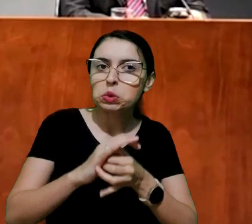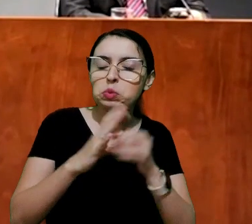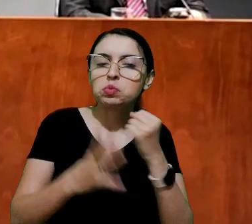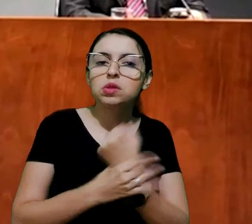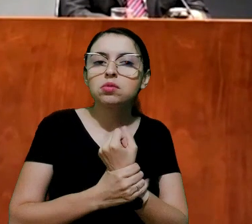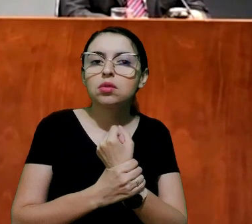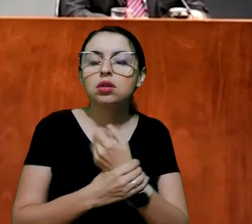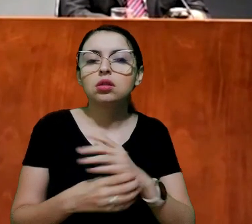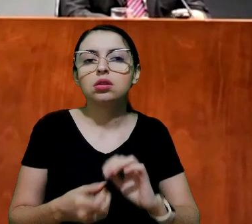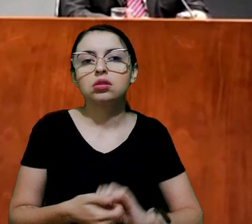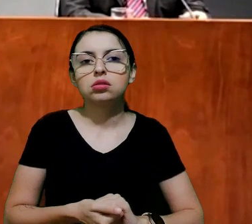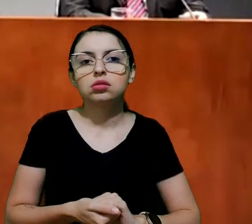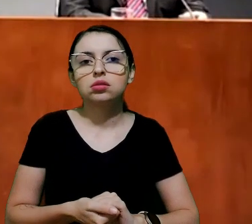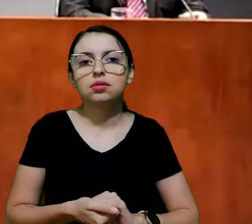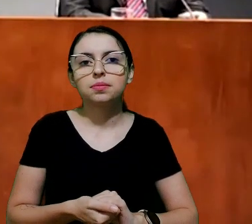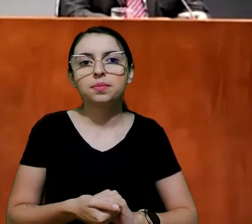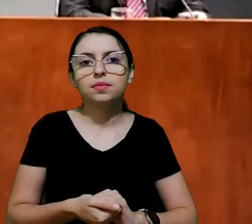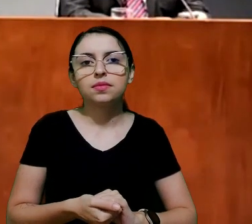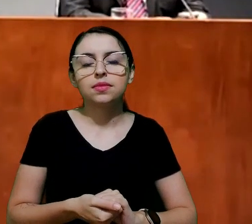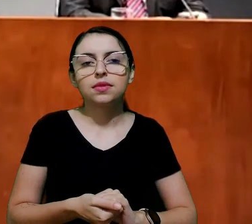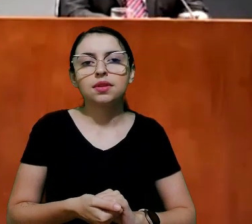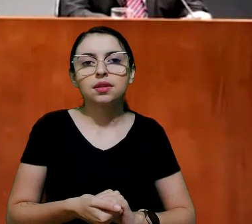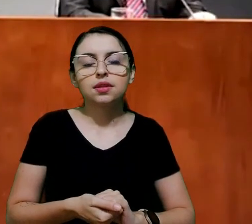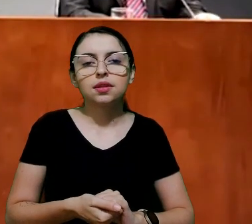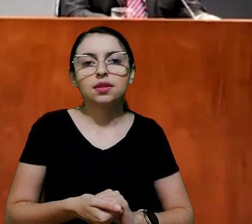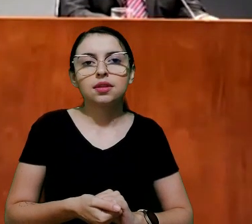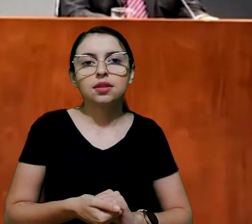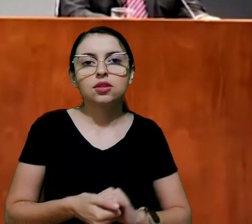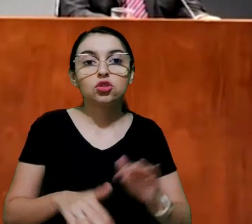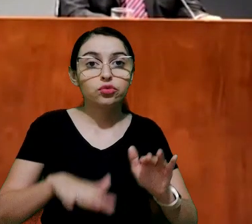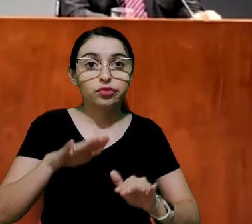essa restrição de impor um regime